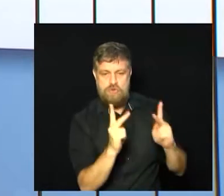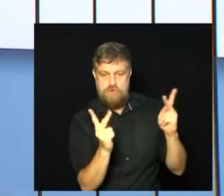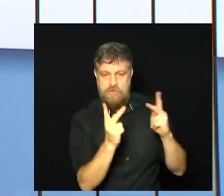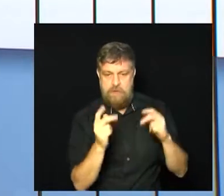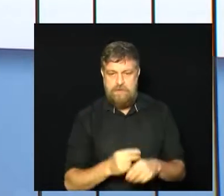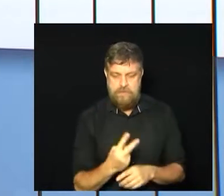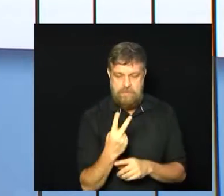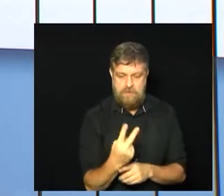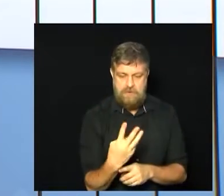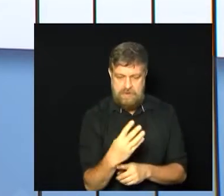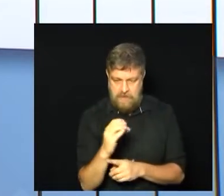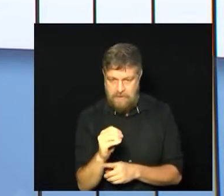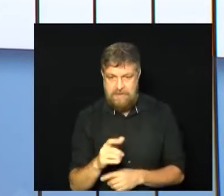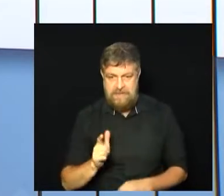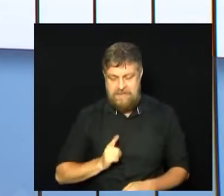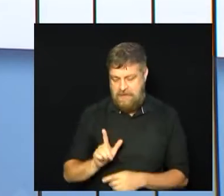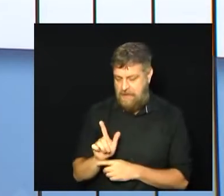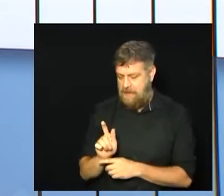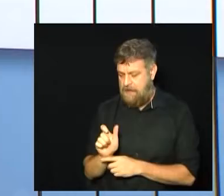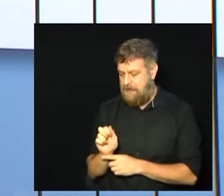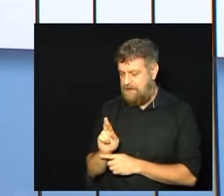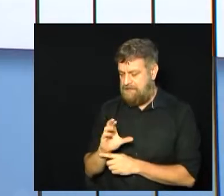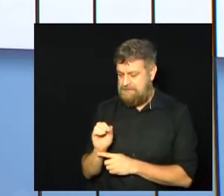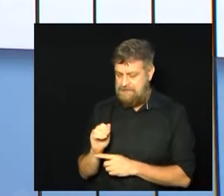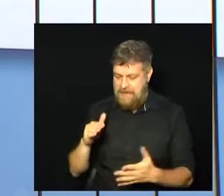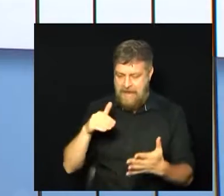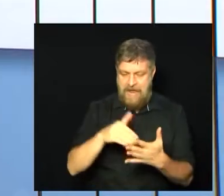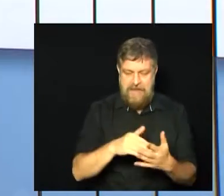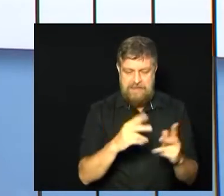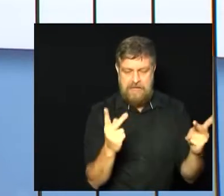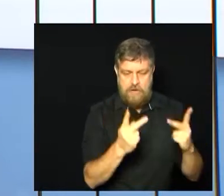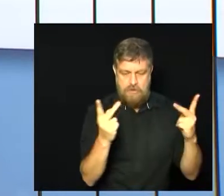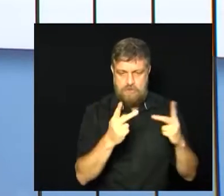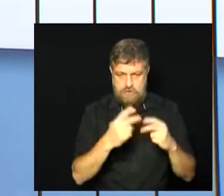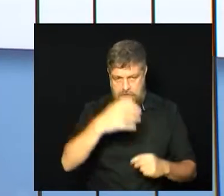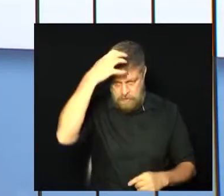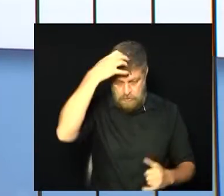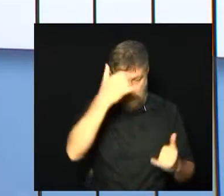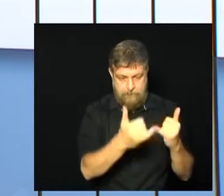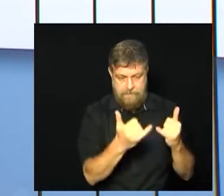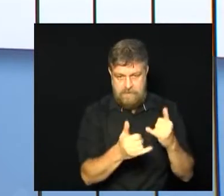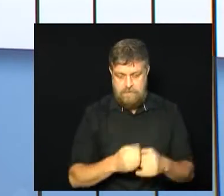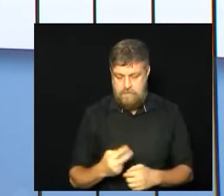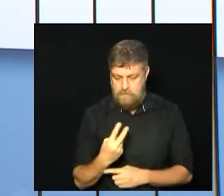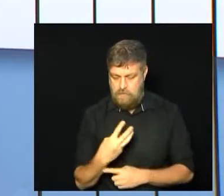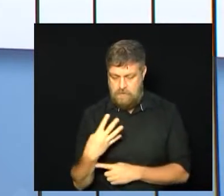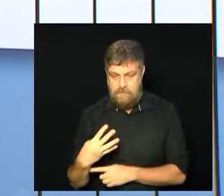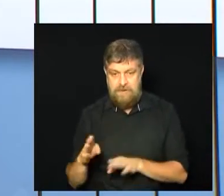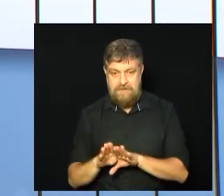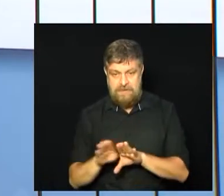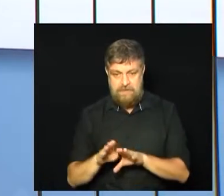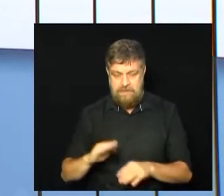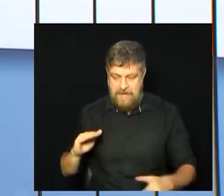linha 240, que é Jardim Garcia, Shopping Dom Pedro, também ganhou reforço. 244, Vila